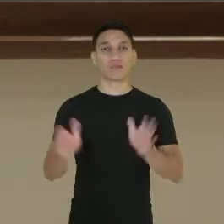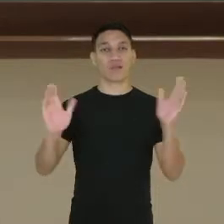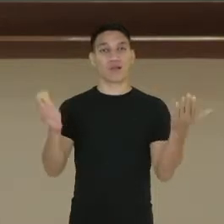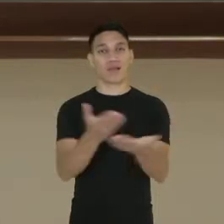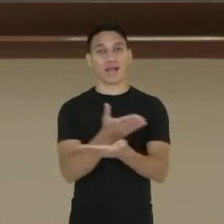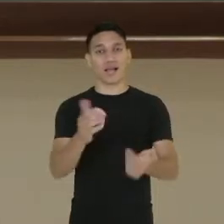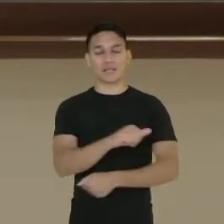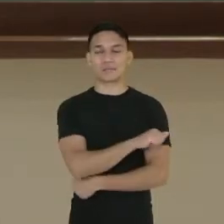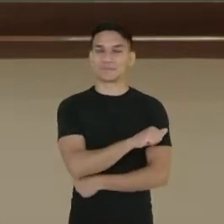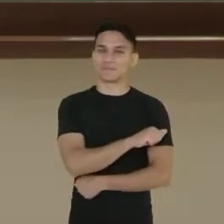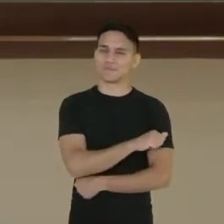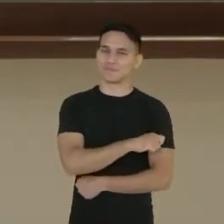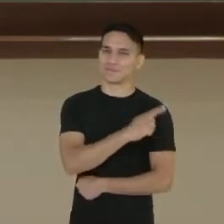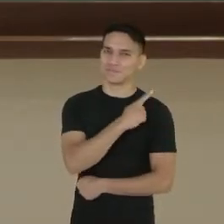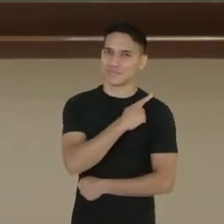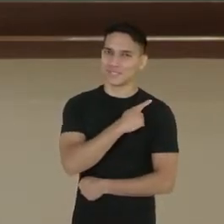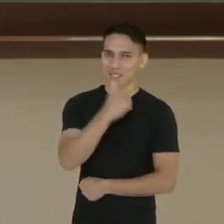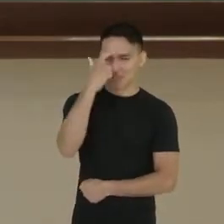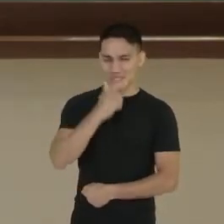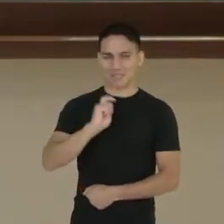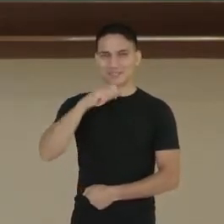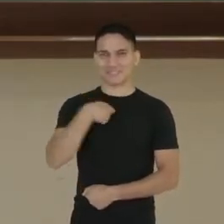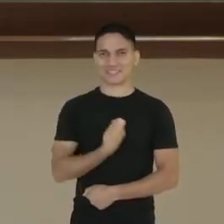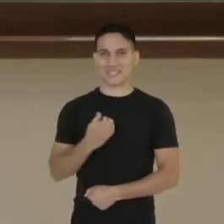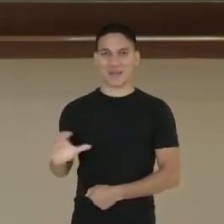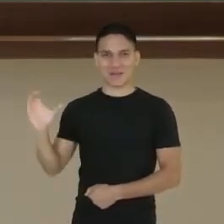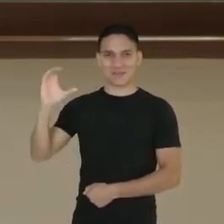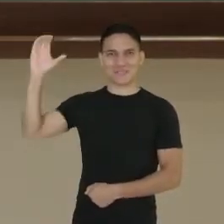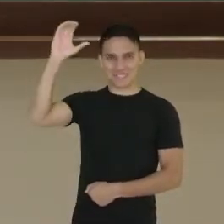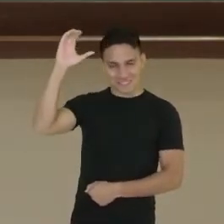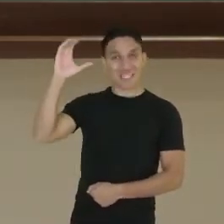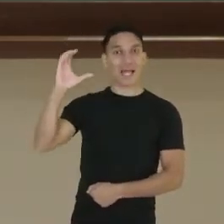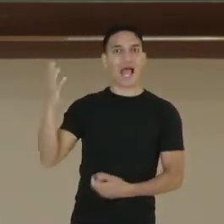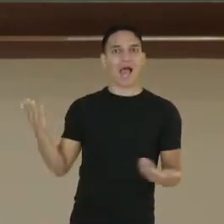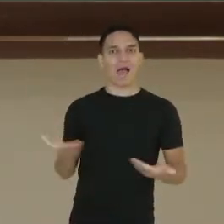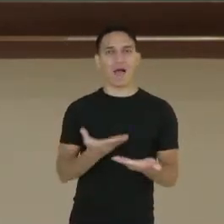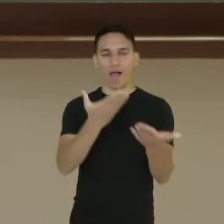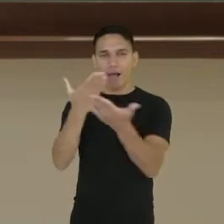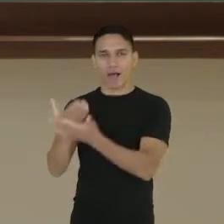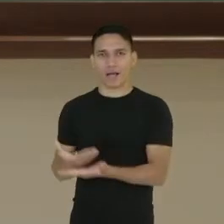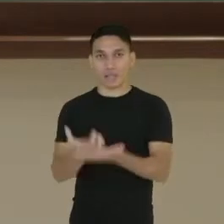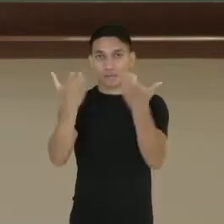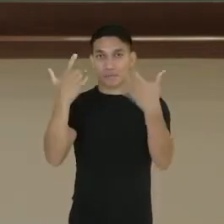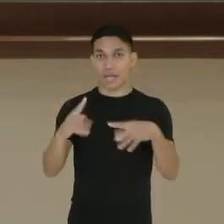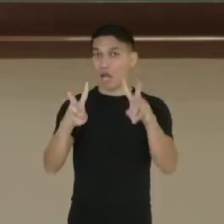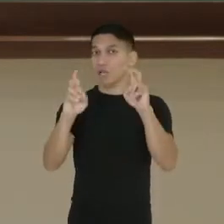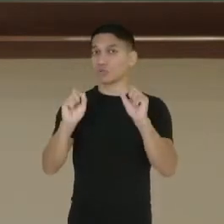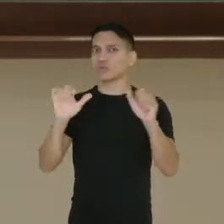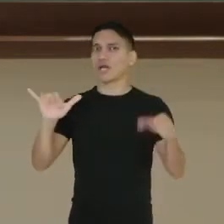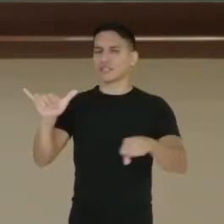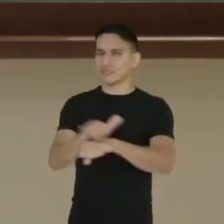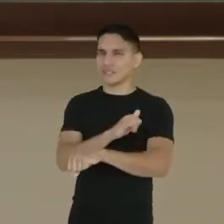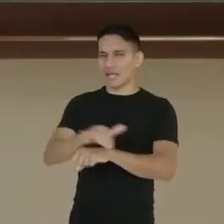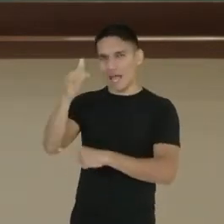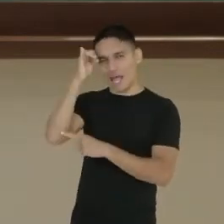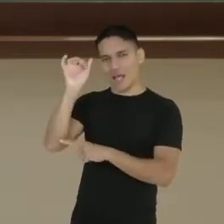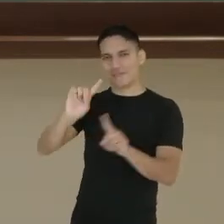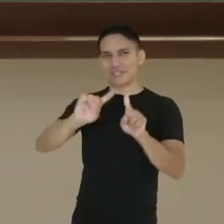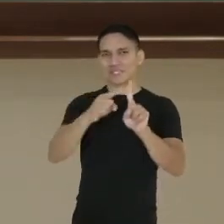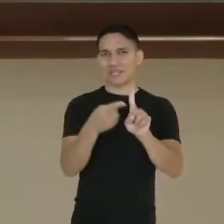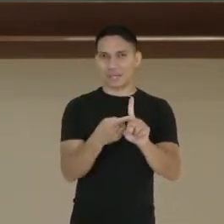Olá, estudantes da primeira série. Eu sou a professora Corine. Nessa aula, nós vamos falar sobre métodos